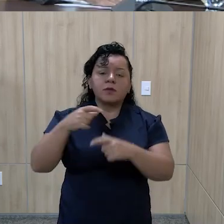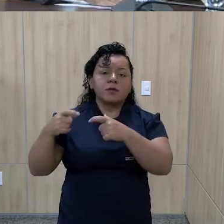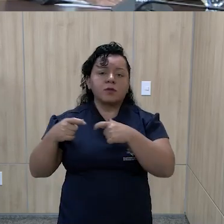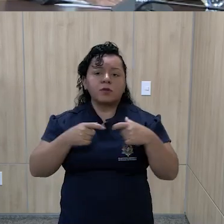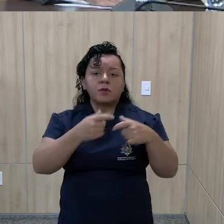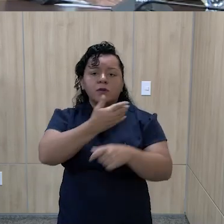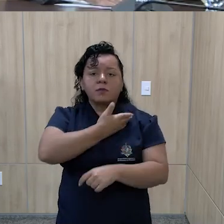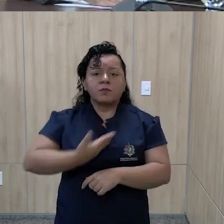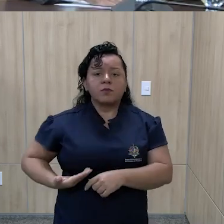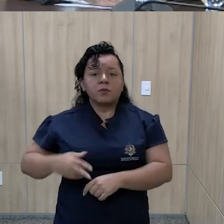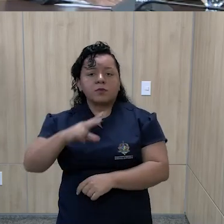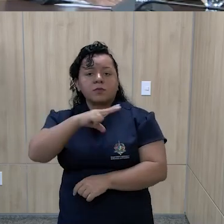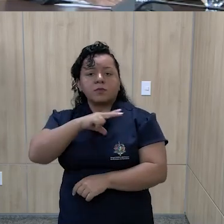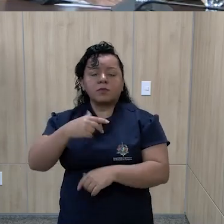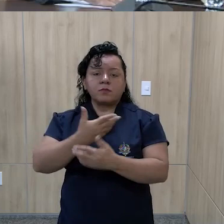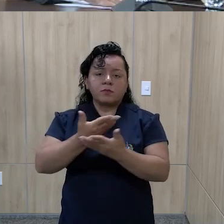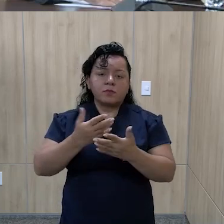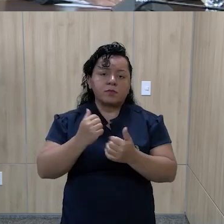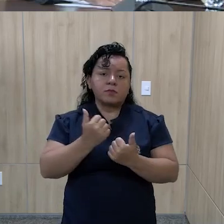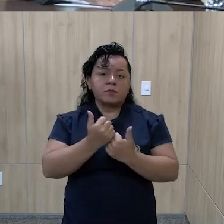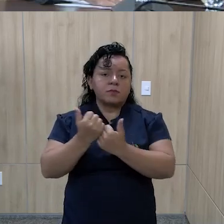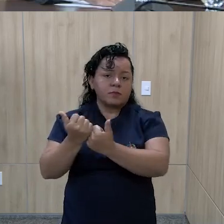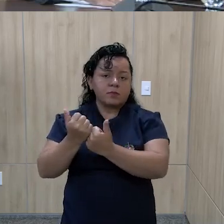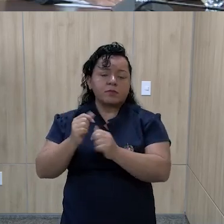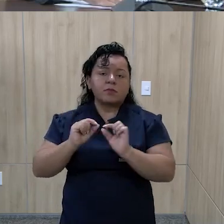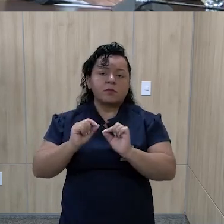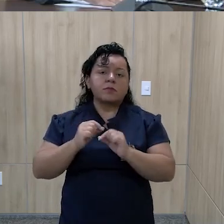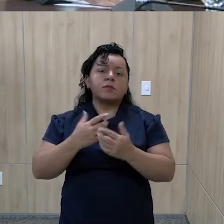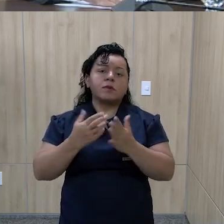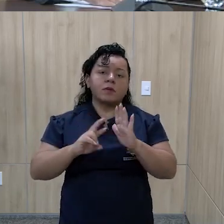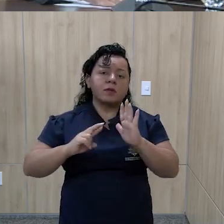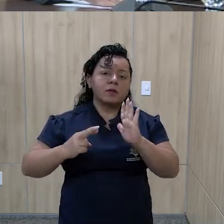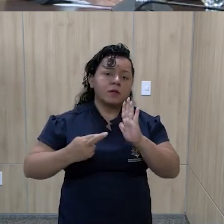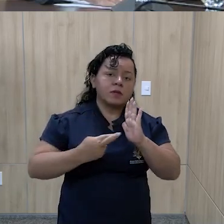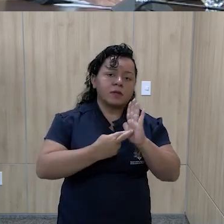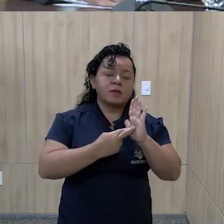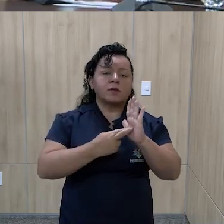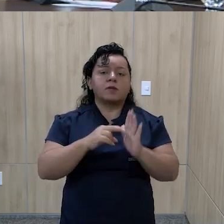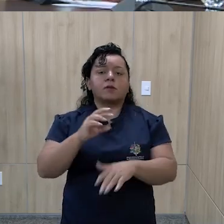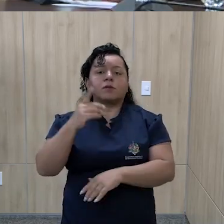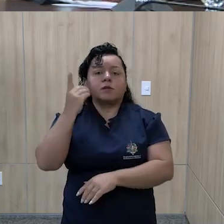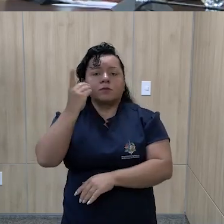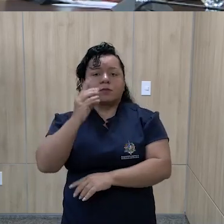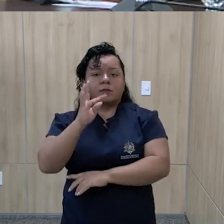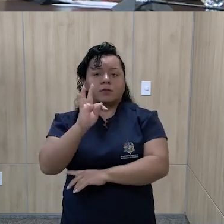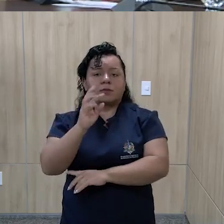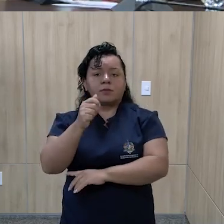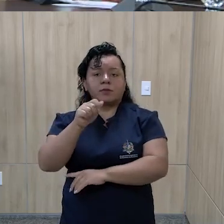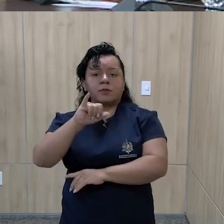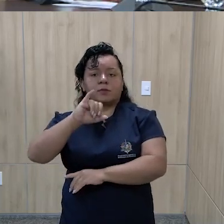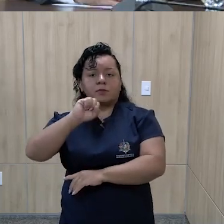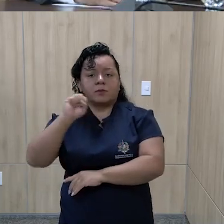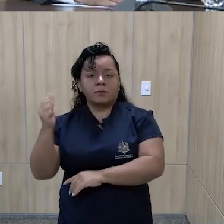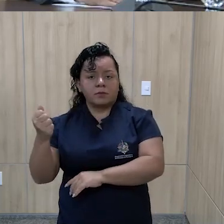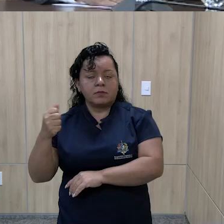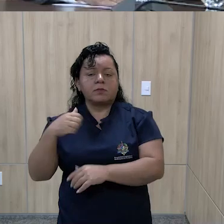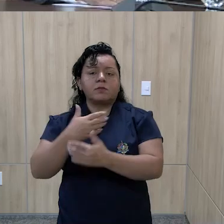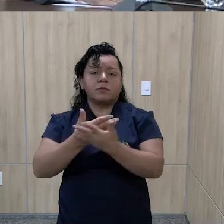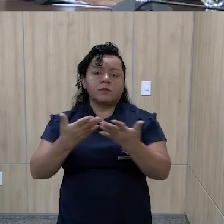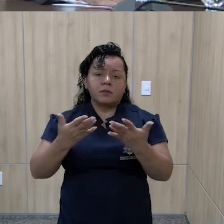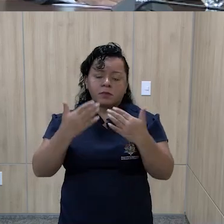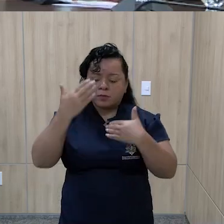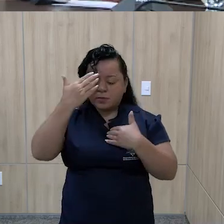locais públicos e privados e da outra Providência relatoria da Nossa excelentíssima Senhora deputada Taíssa obrigada